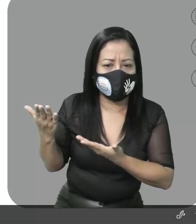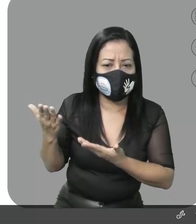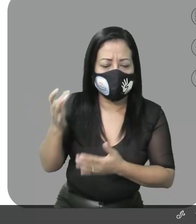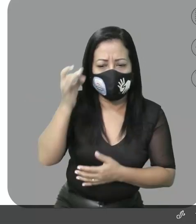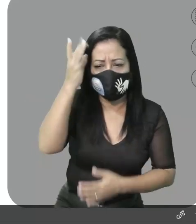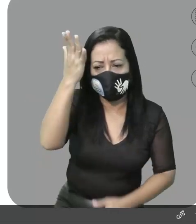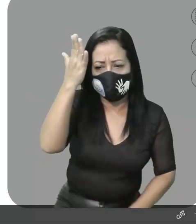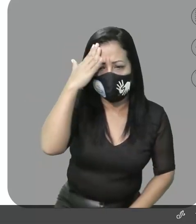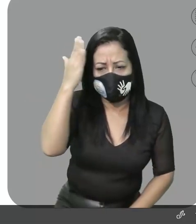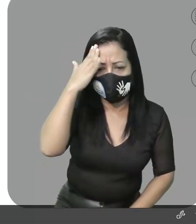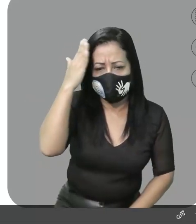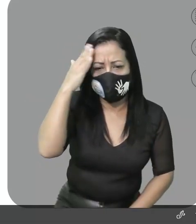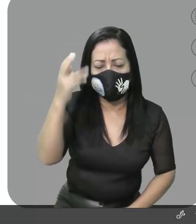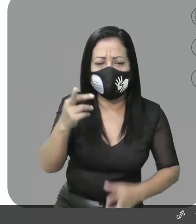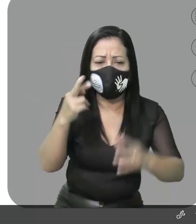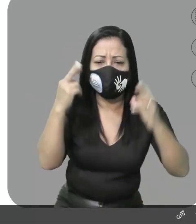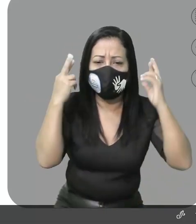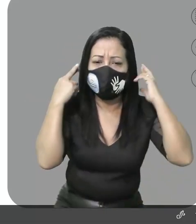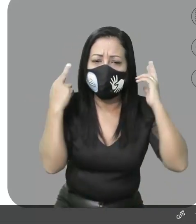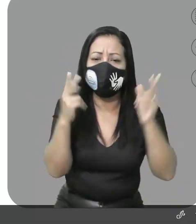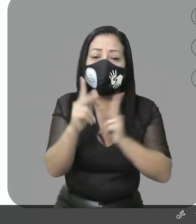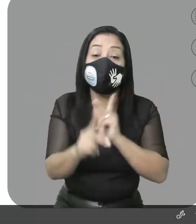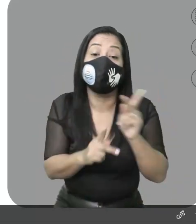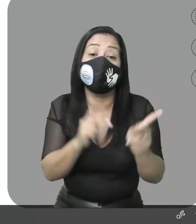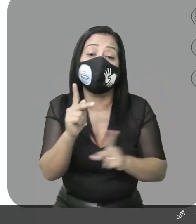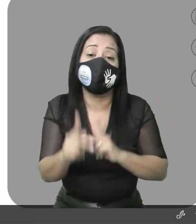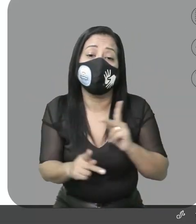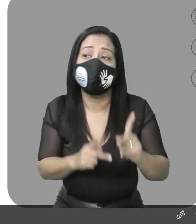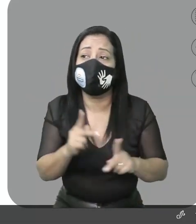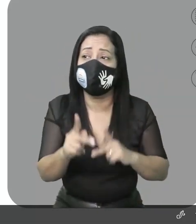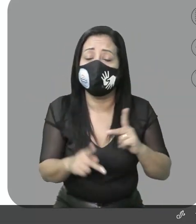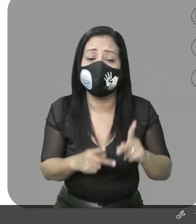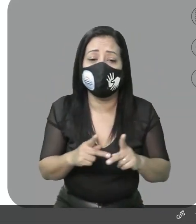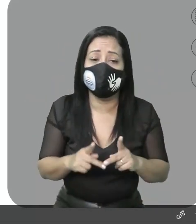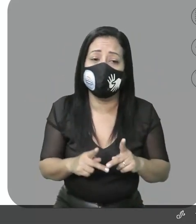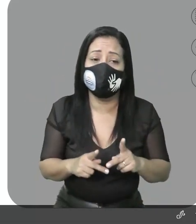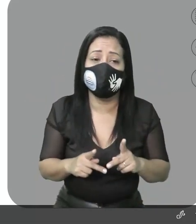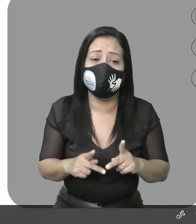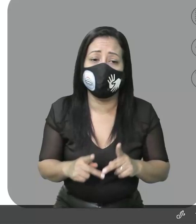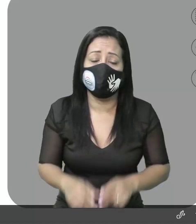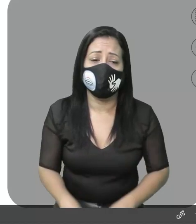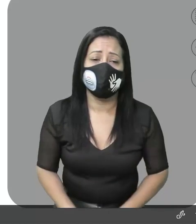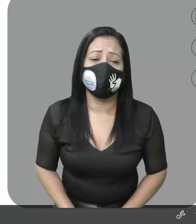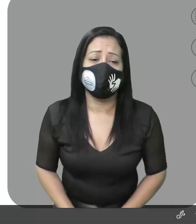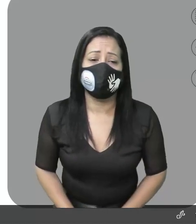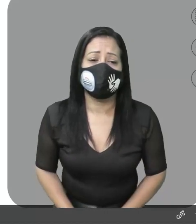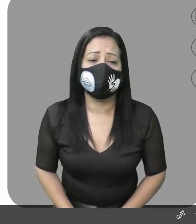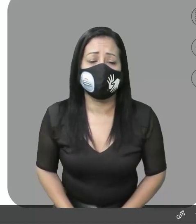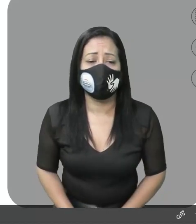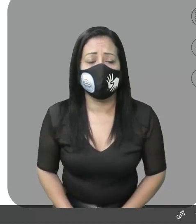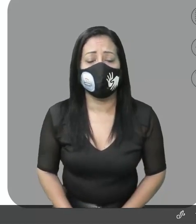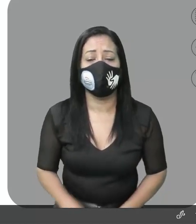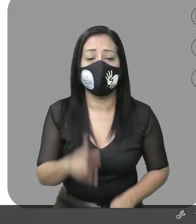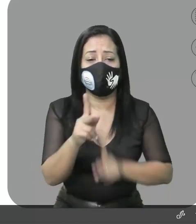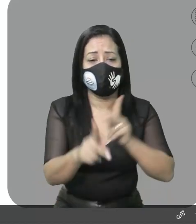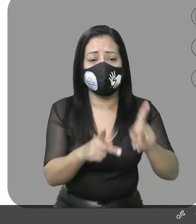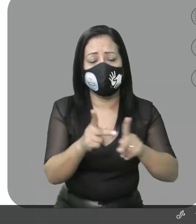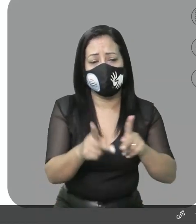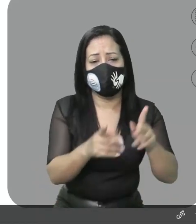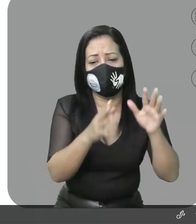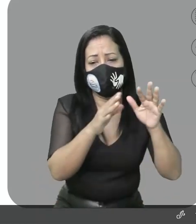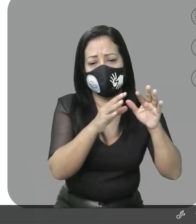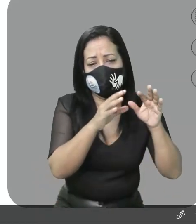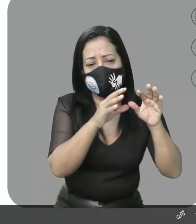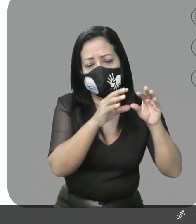entendermos a Grécia. Esses povos que eles vão descer daqui, ó, vão descer e